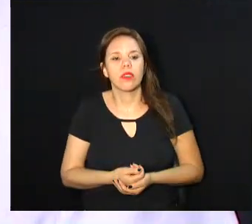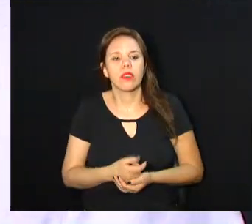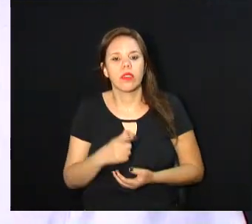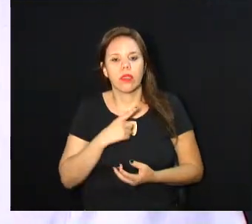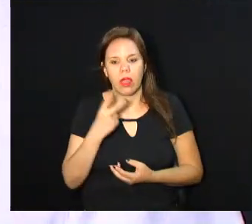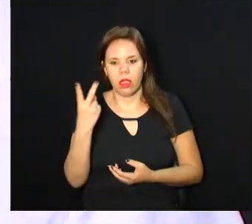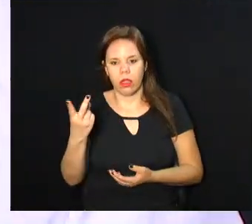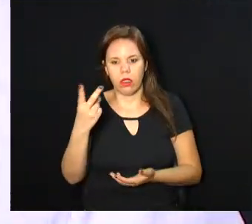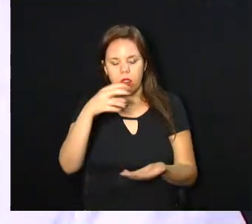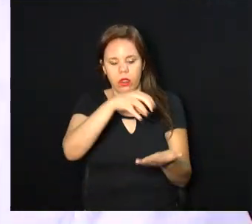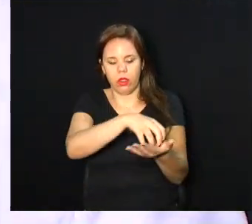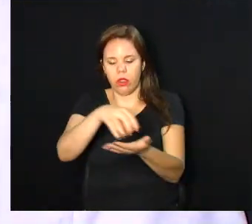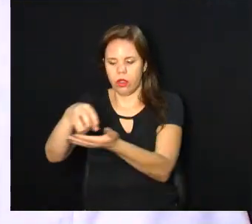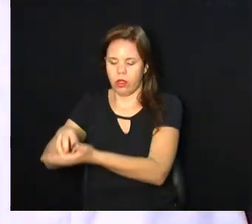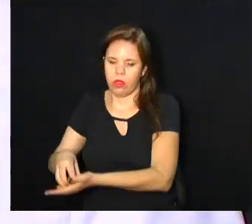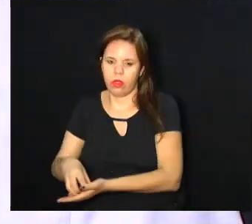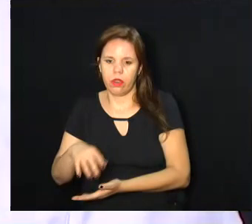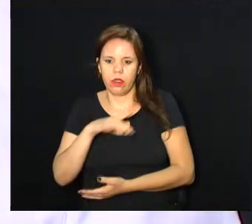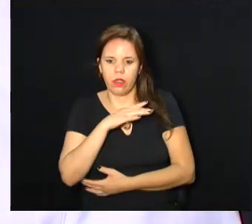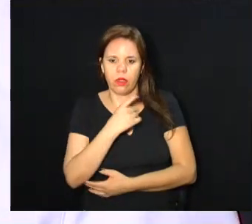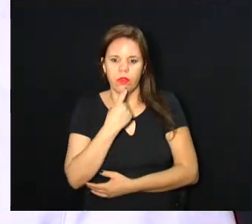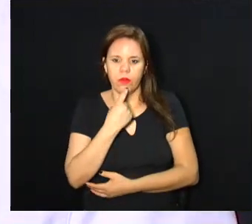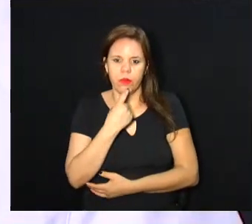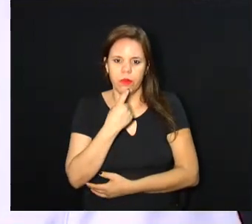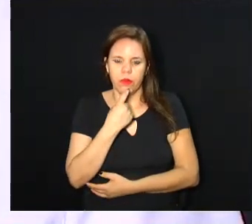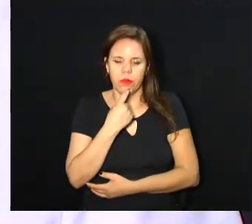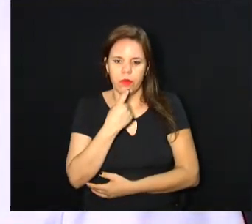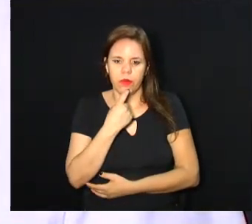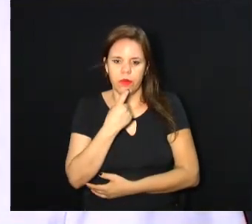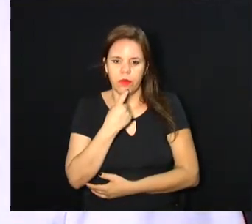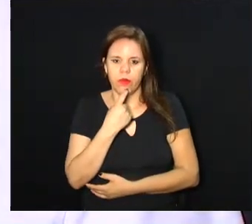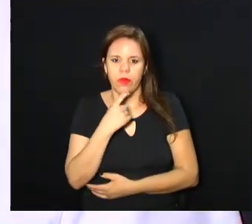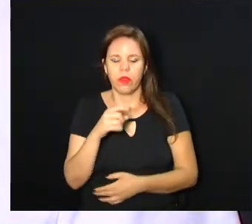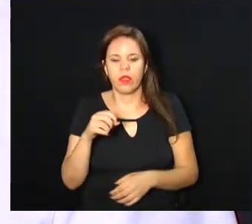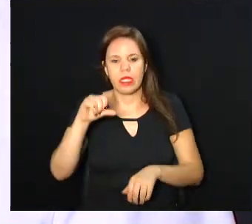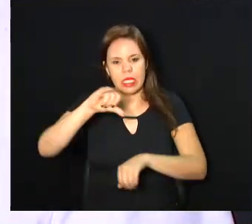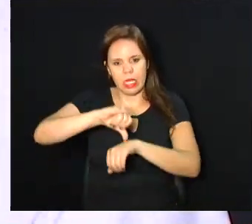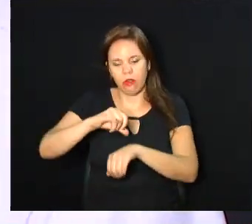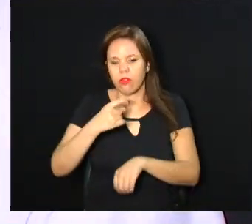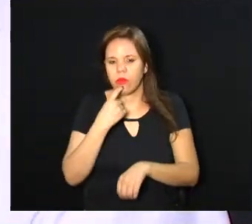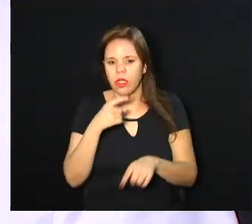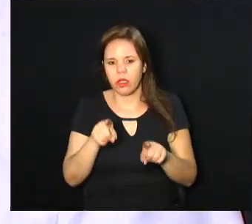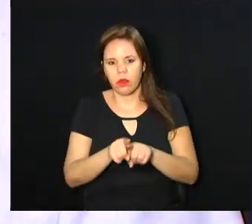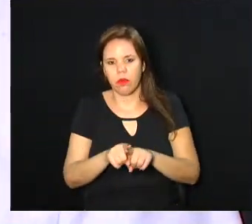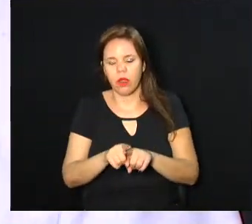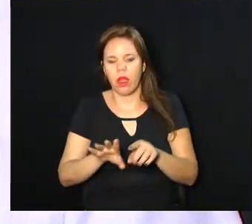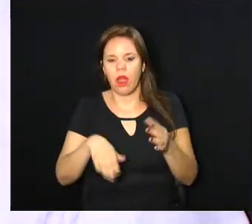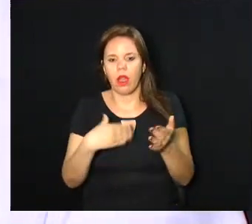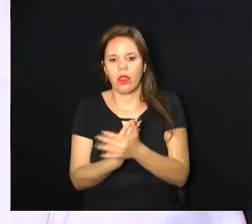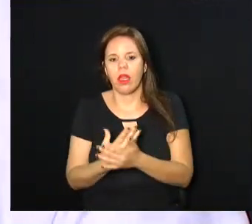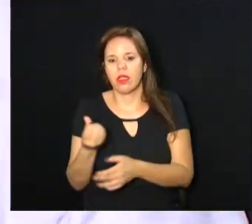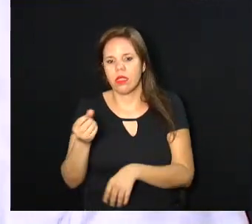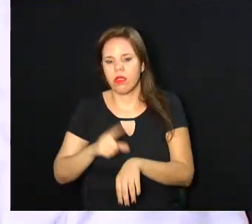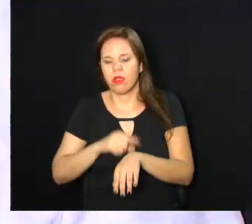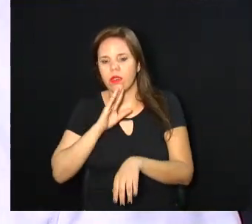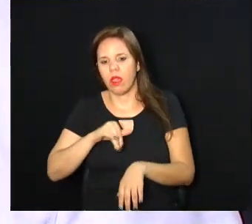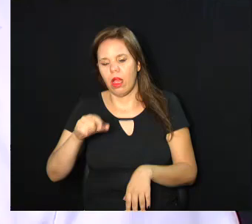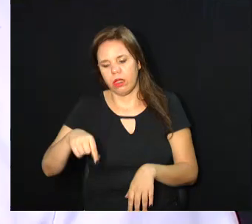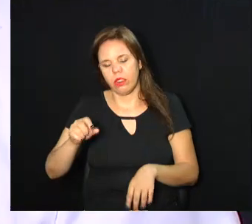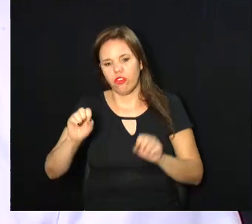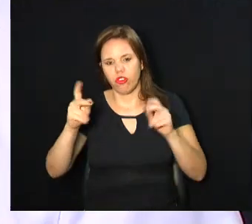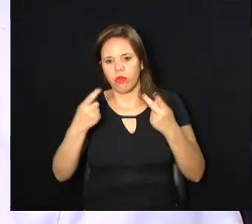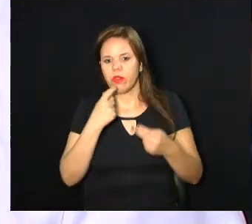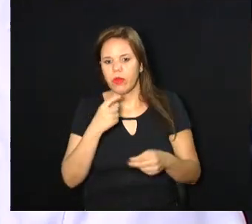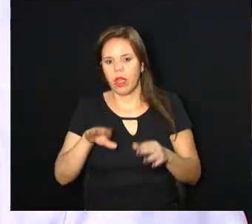2 postos na cidade de Campinas. No Campinas Centro, o funcionamento é até às 18 horas e aqui no Campinas